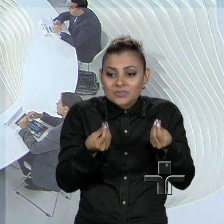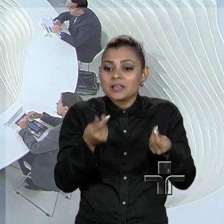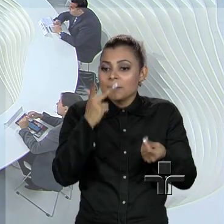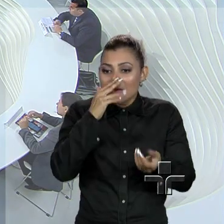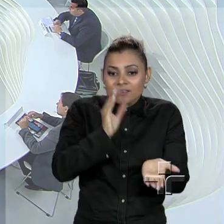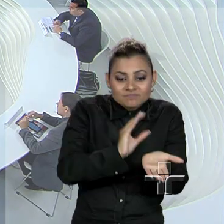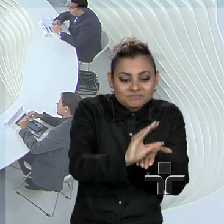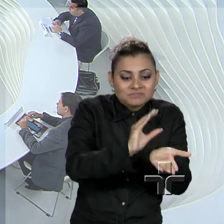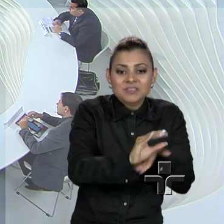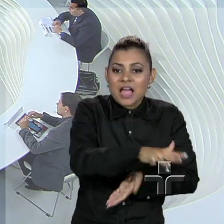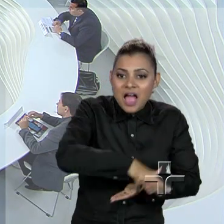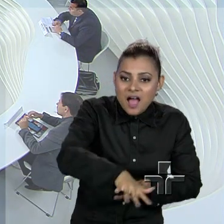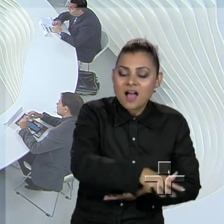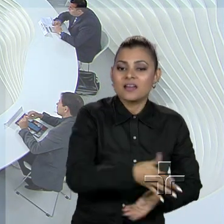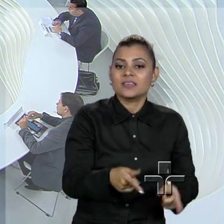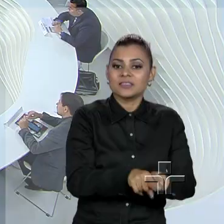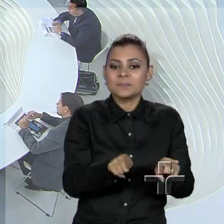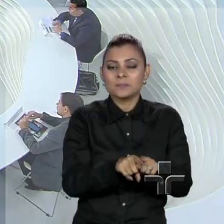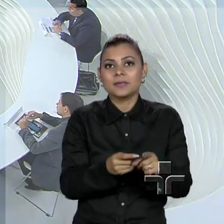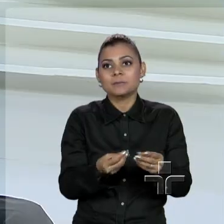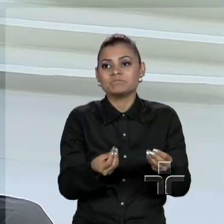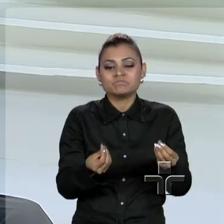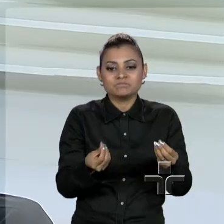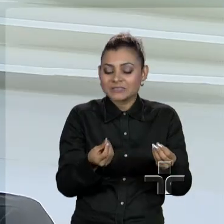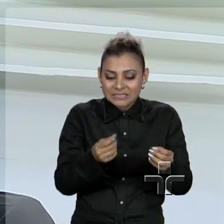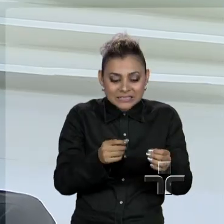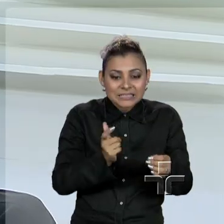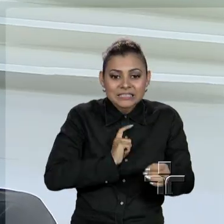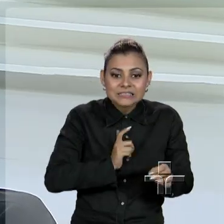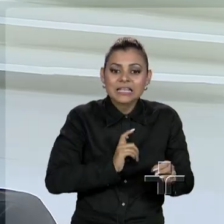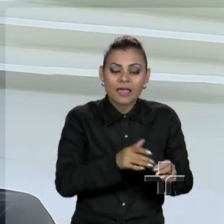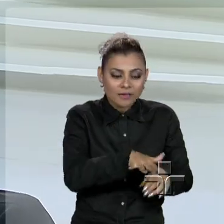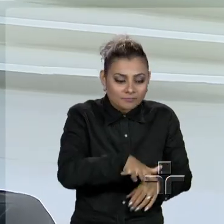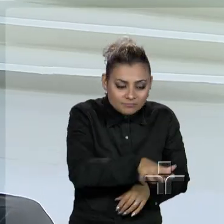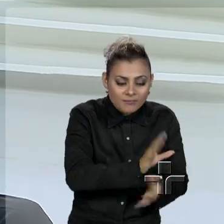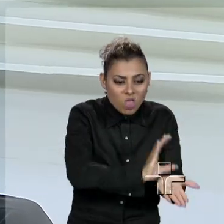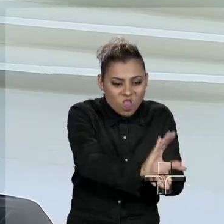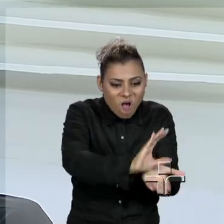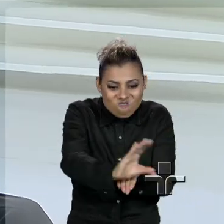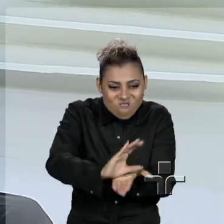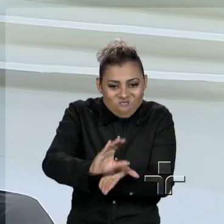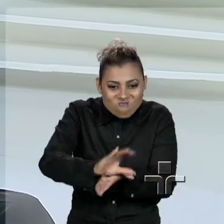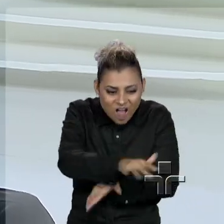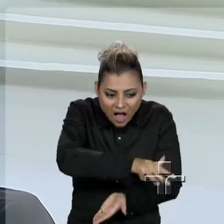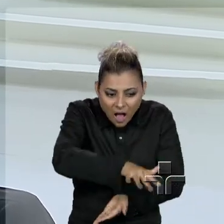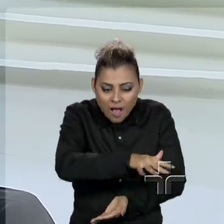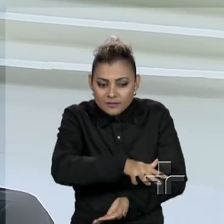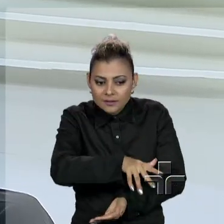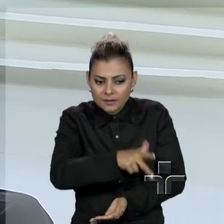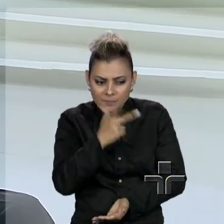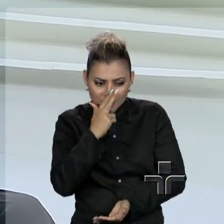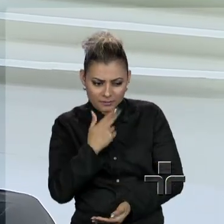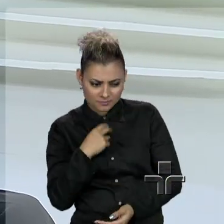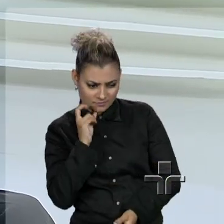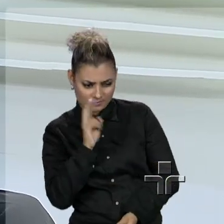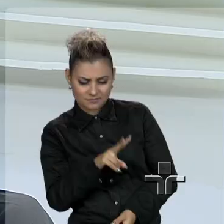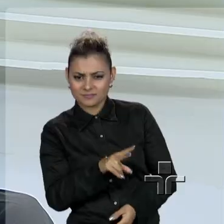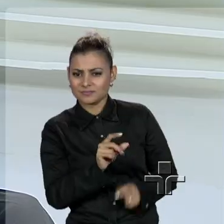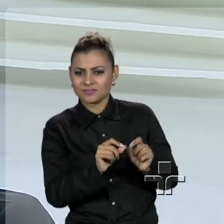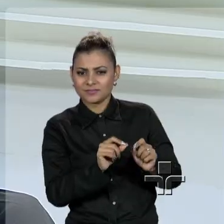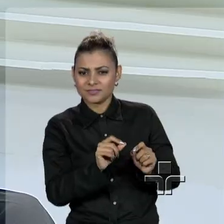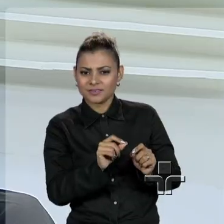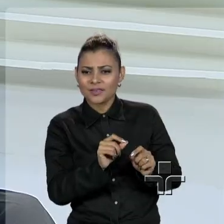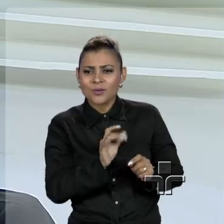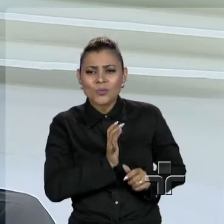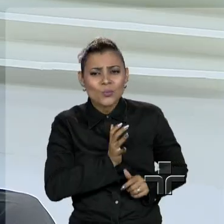a mobilização dos fatores disponíveis, se transforma num parasita. Qual é